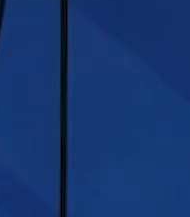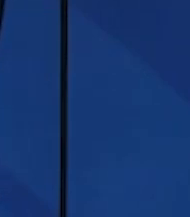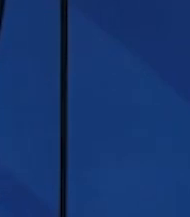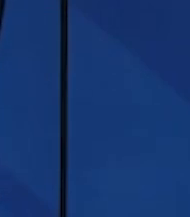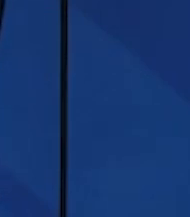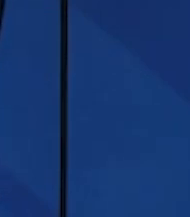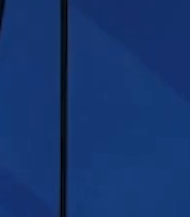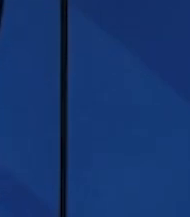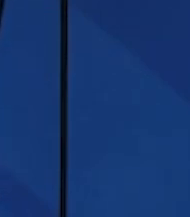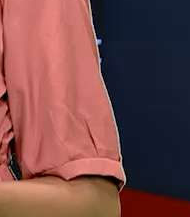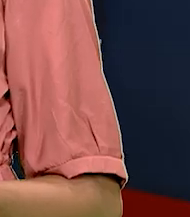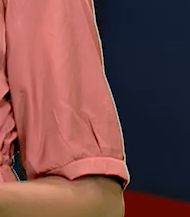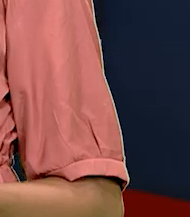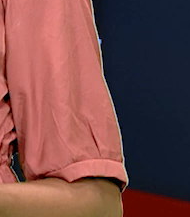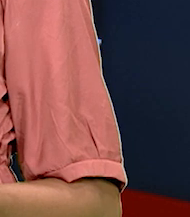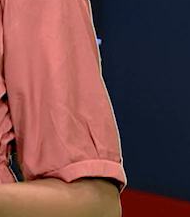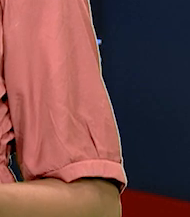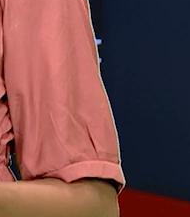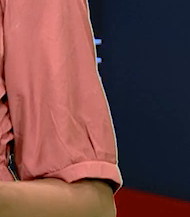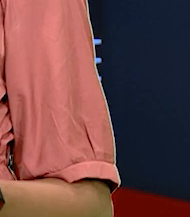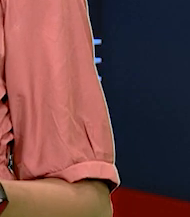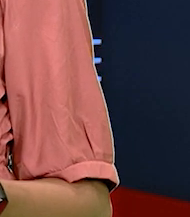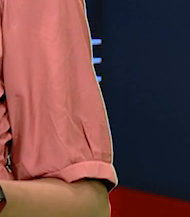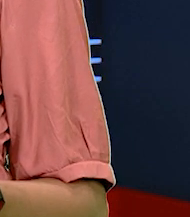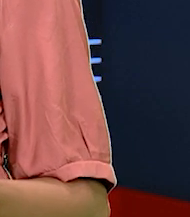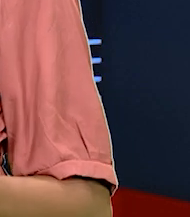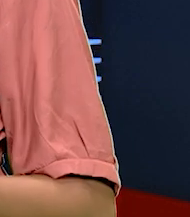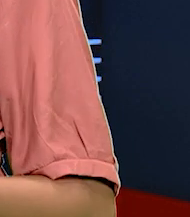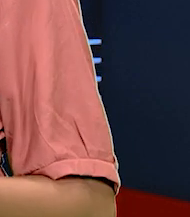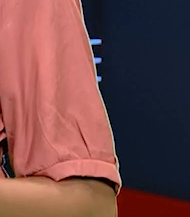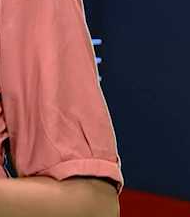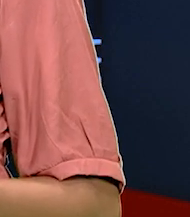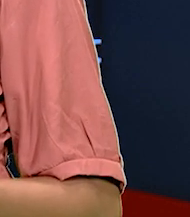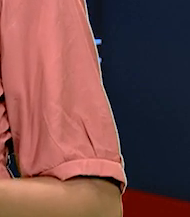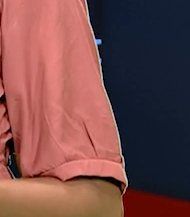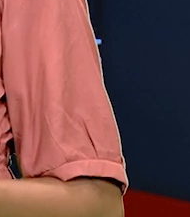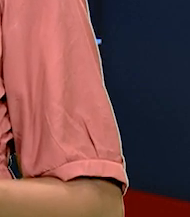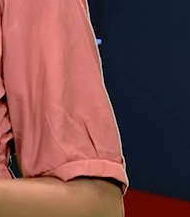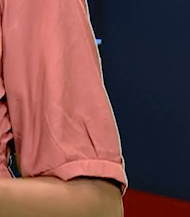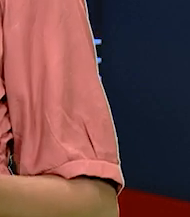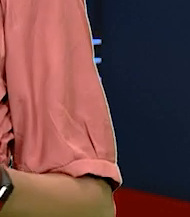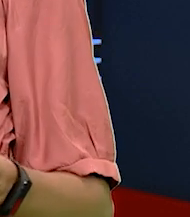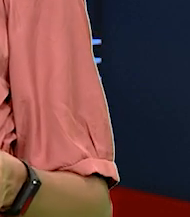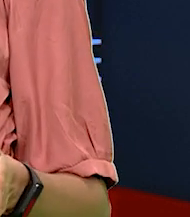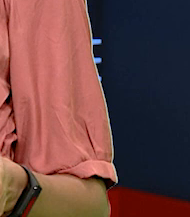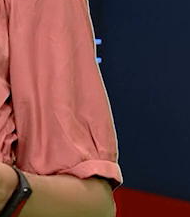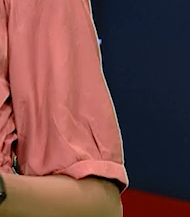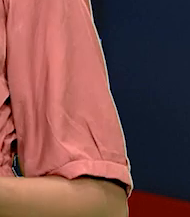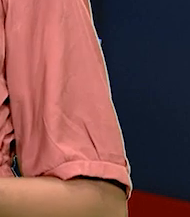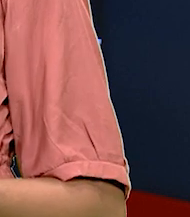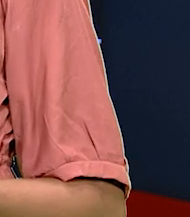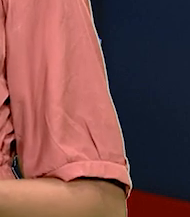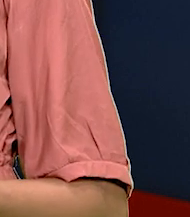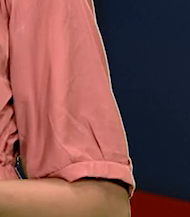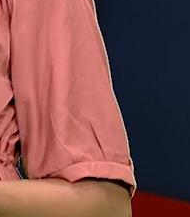nacional para 2020. O presidente do PSD de Portugal, Rui Rio, afirmou que não se pode abusar no aumento do